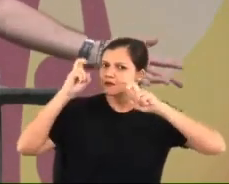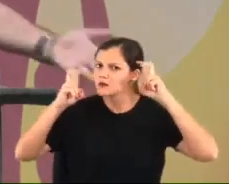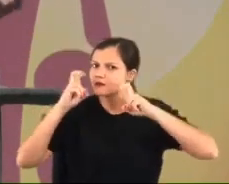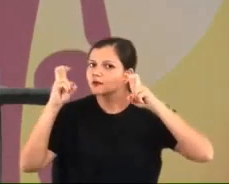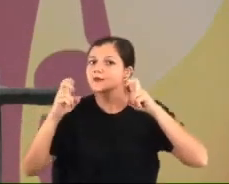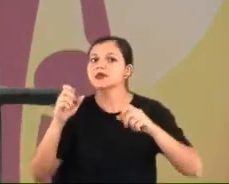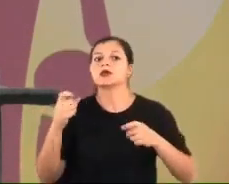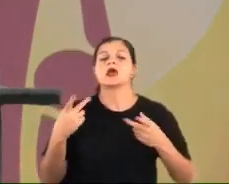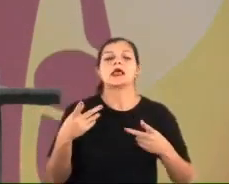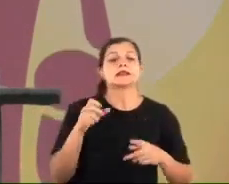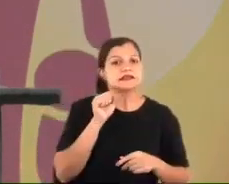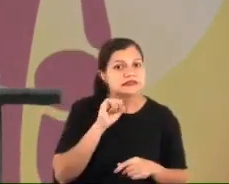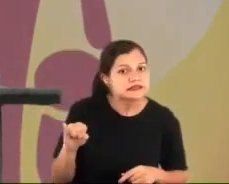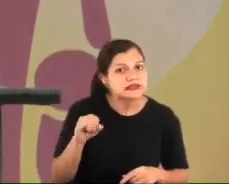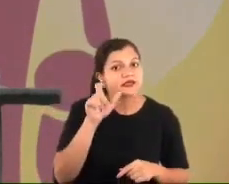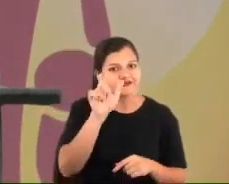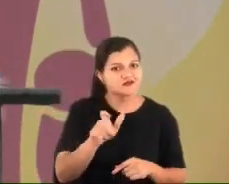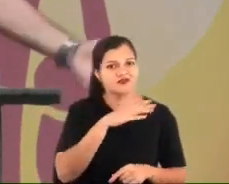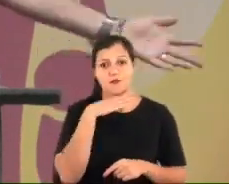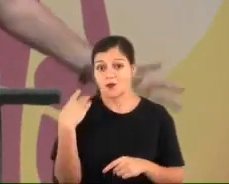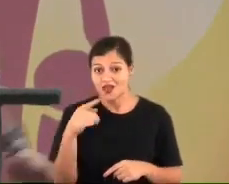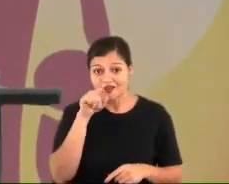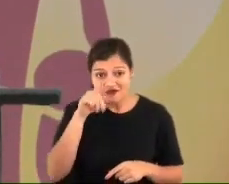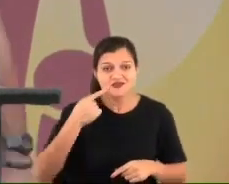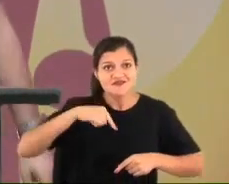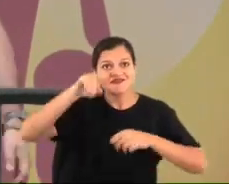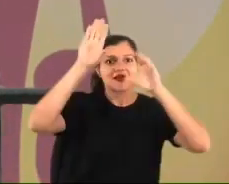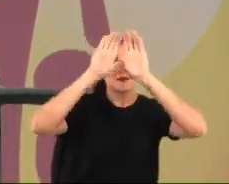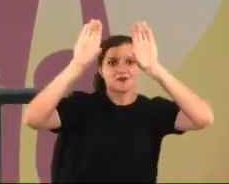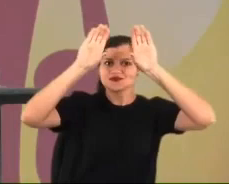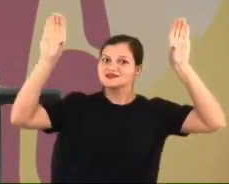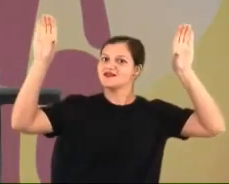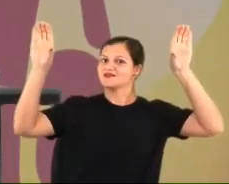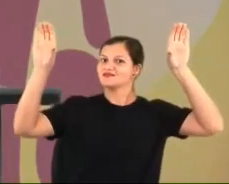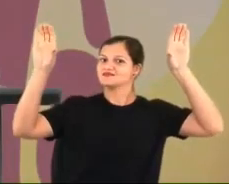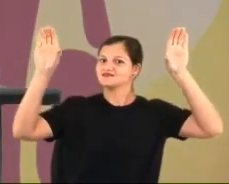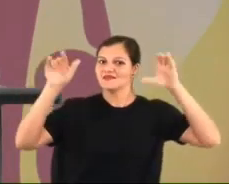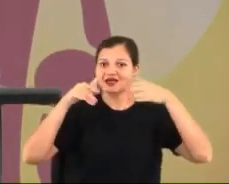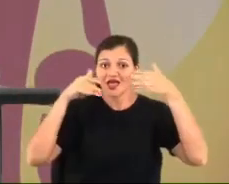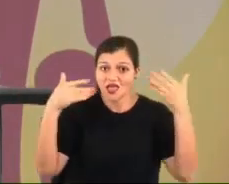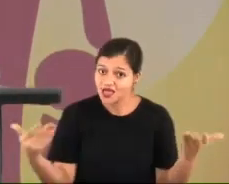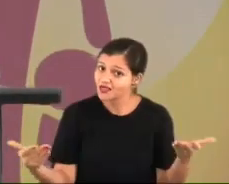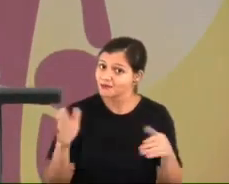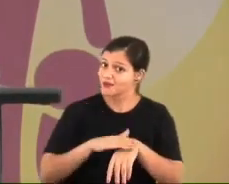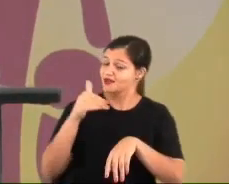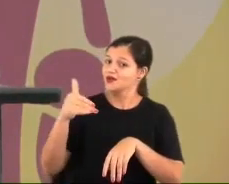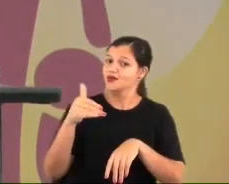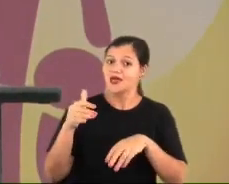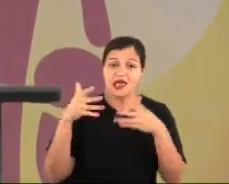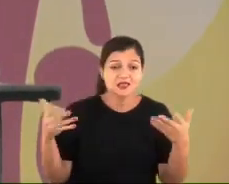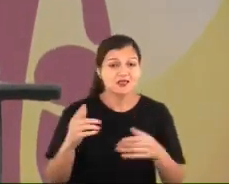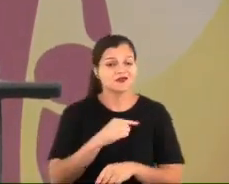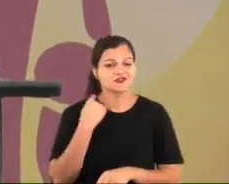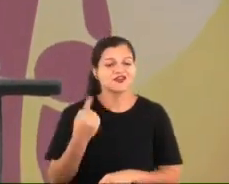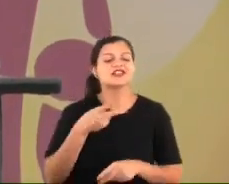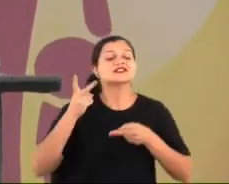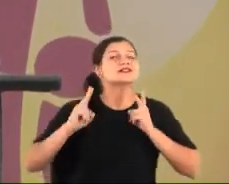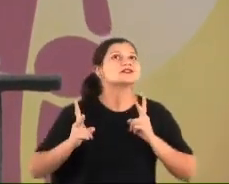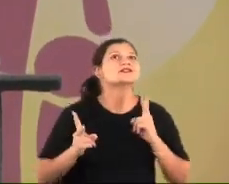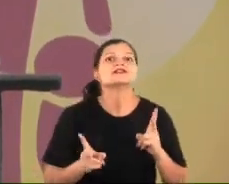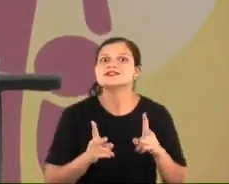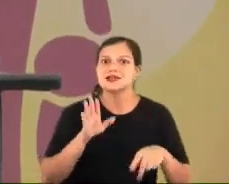morrer. Se você morrer, você vai para o céu. Então não é a pior coisa. Sempre a gente sai ganhando. E tem